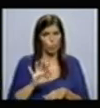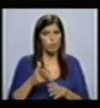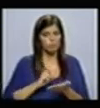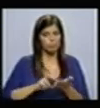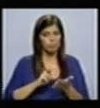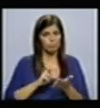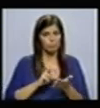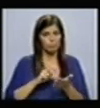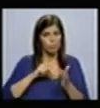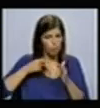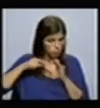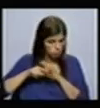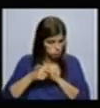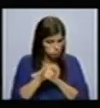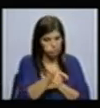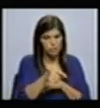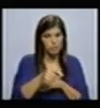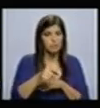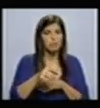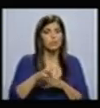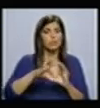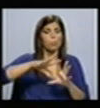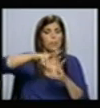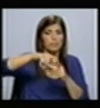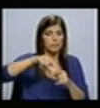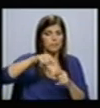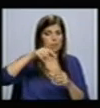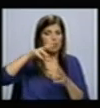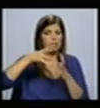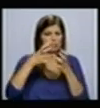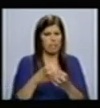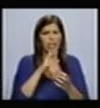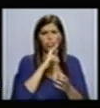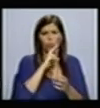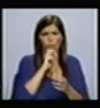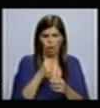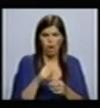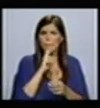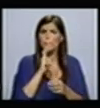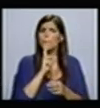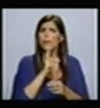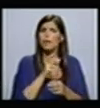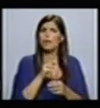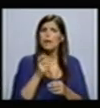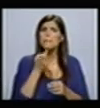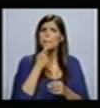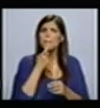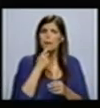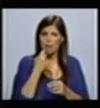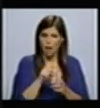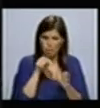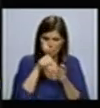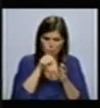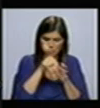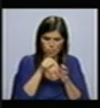o interior de Saturno, nós encontramos regiões mais densas, encontramos até um núcleo rochoso. E o que dizem estes cientistas é que,